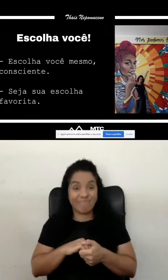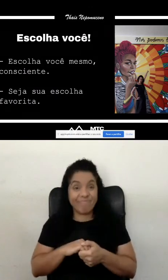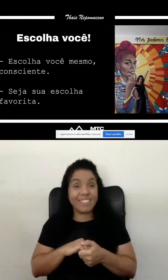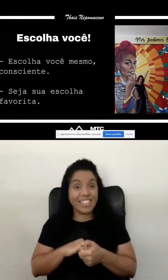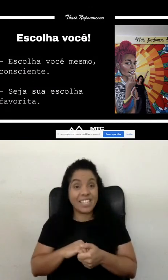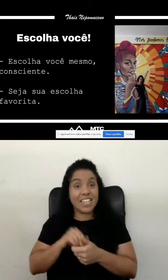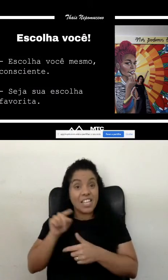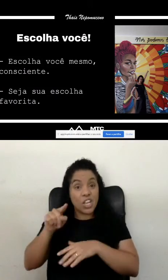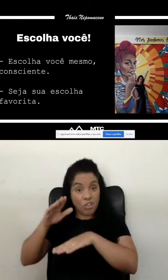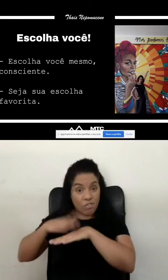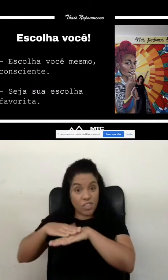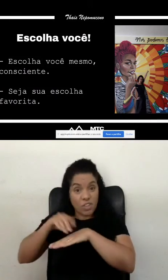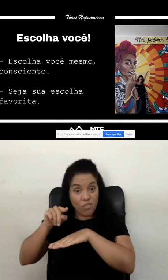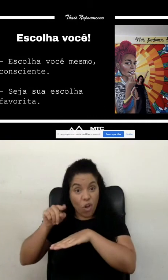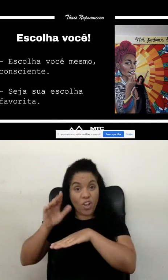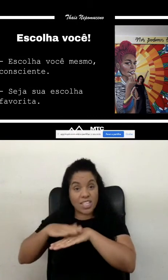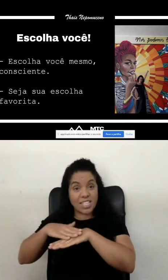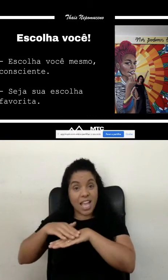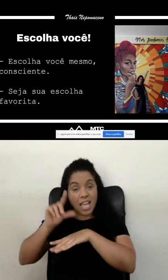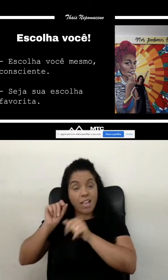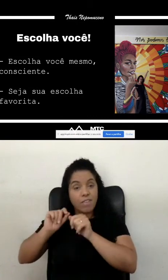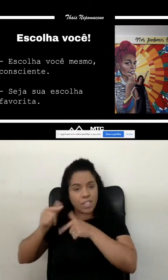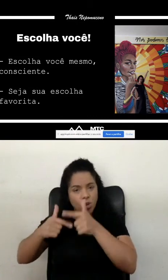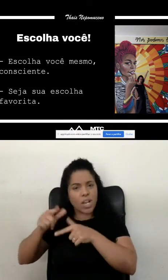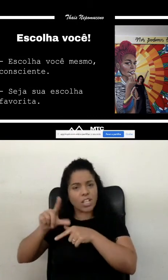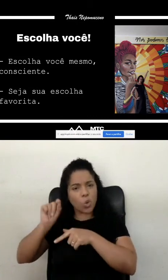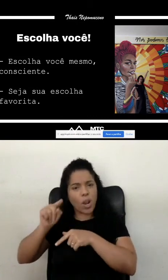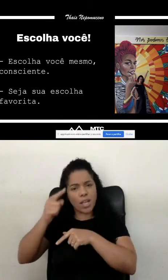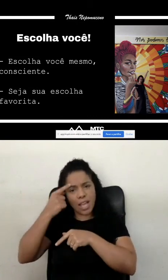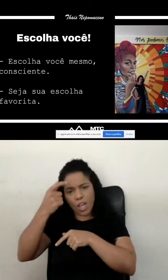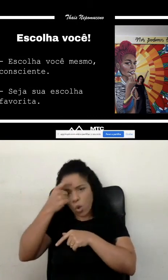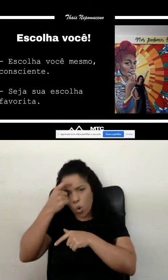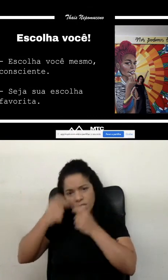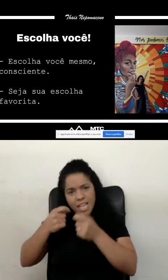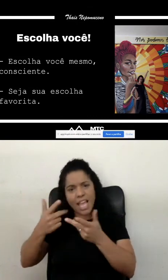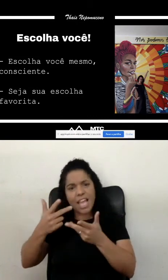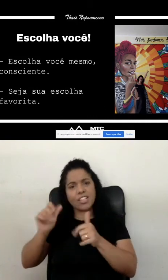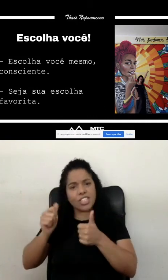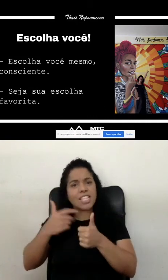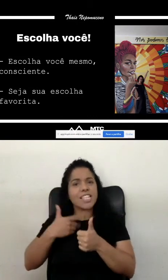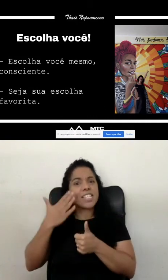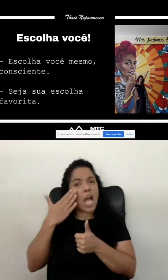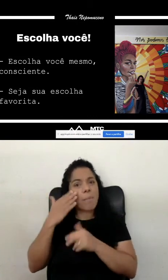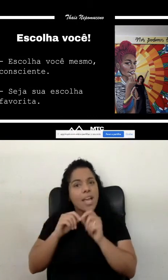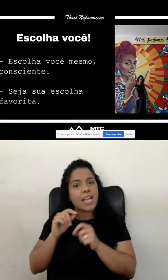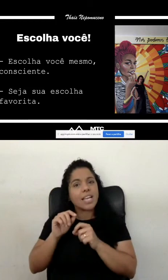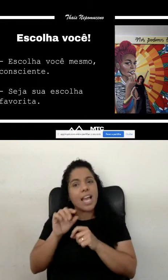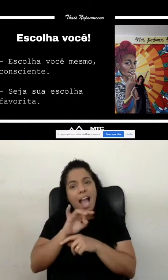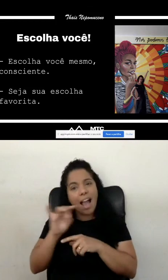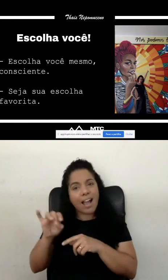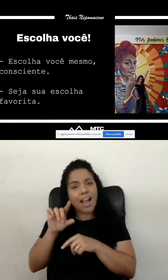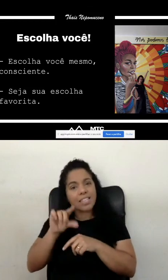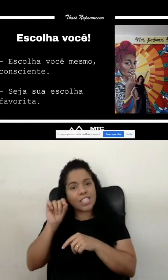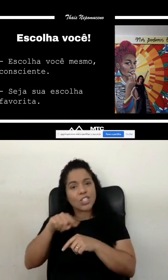das suas escolhas, escolher você mesmo, escolher consciente e saber que a cada escolha